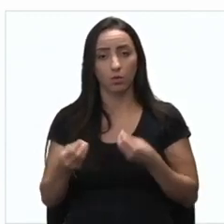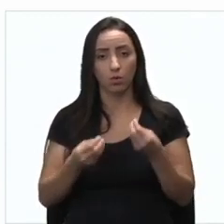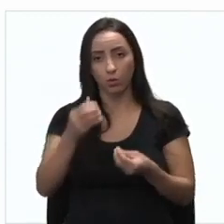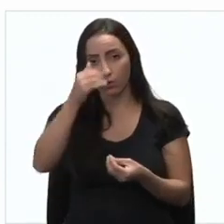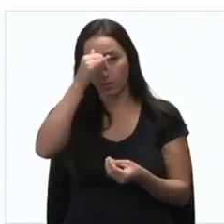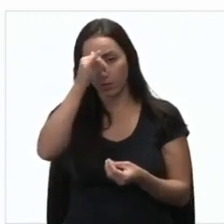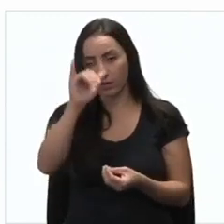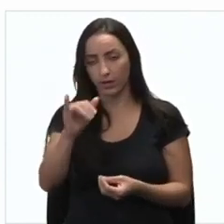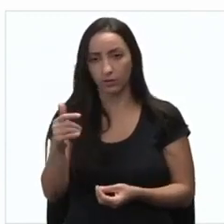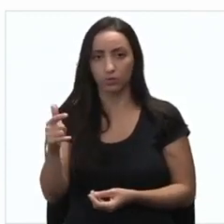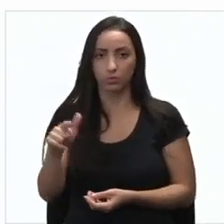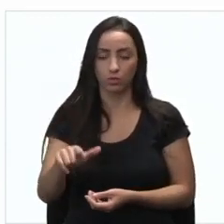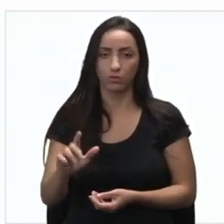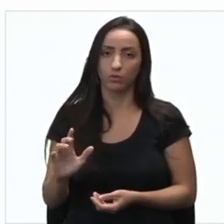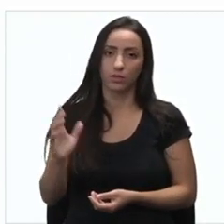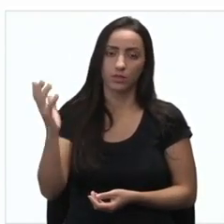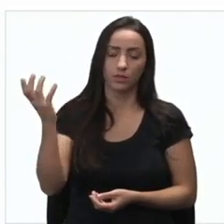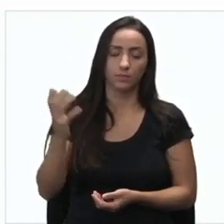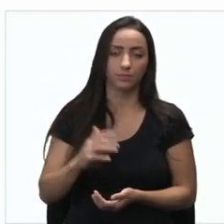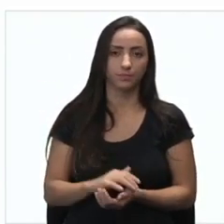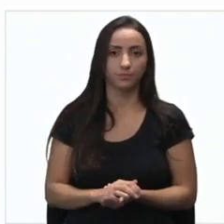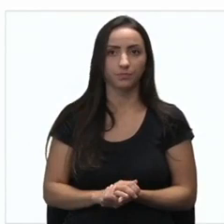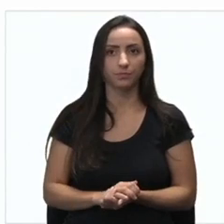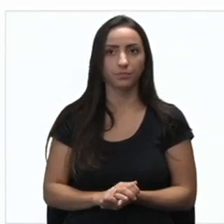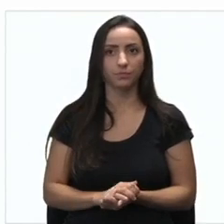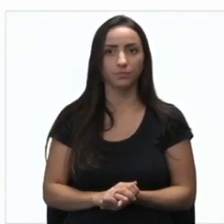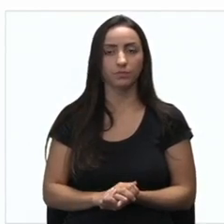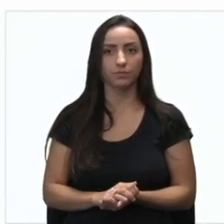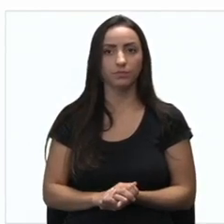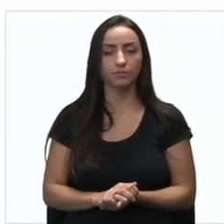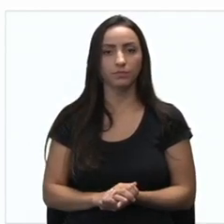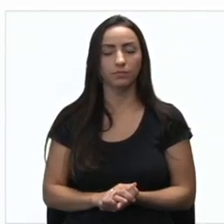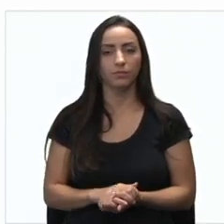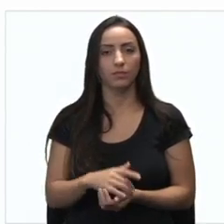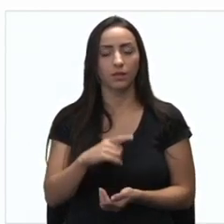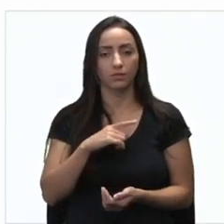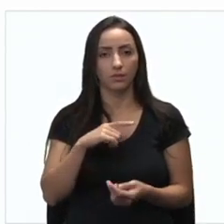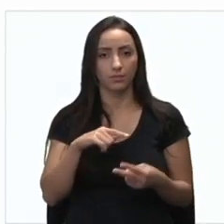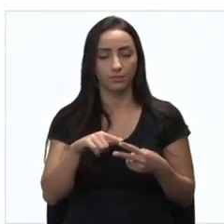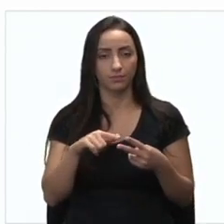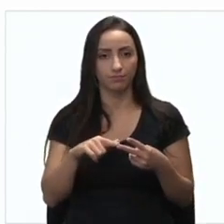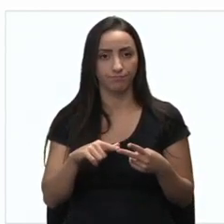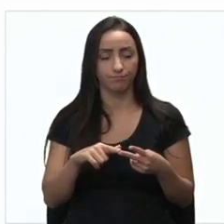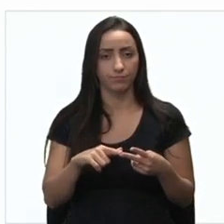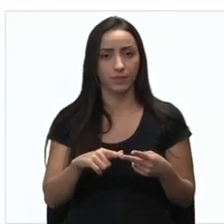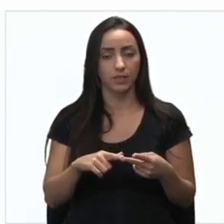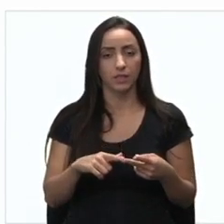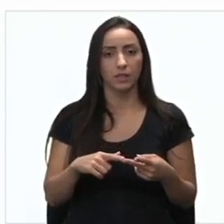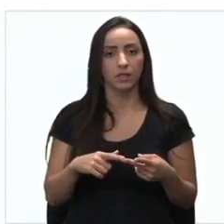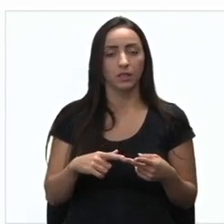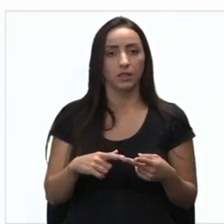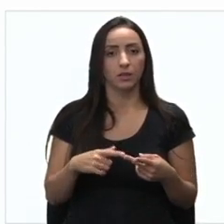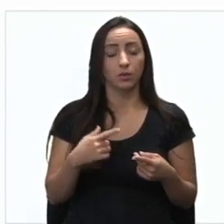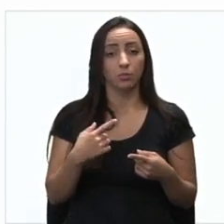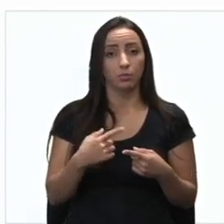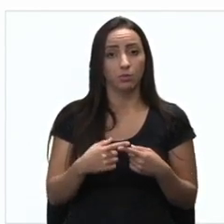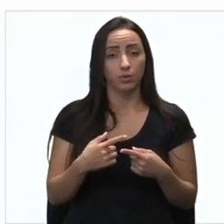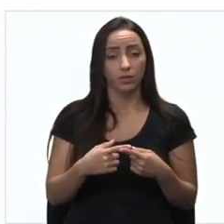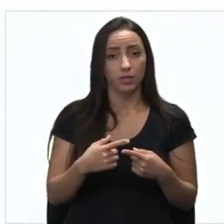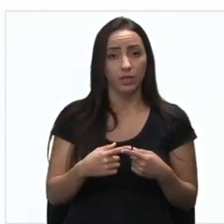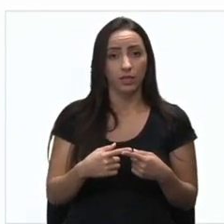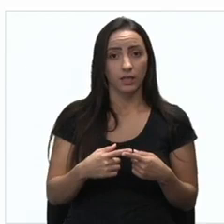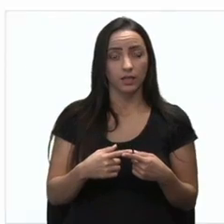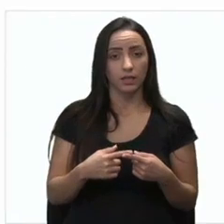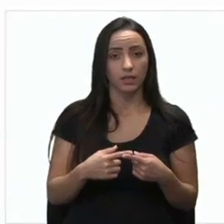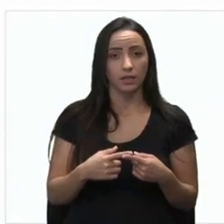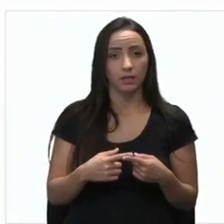evitar acidentes. Dentre as causas estão dois pontos: a ida de Débora à cozinha, que pode ser explicada pelo uso